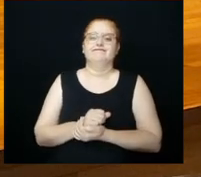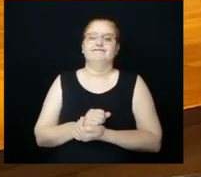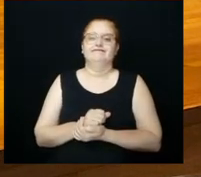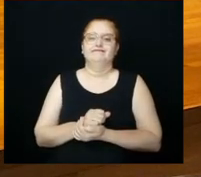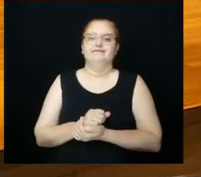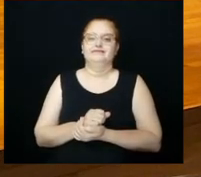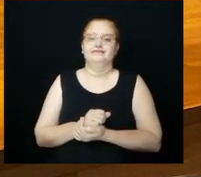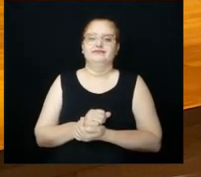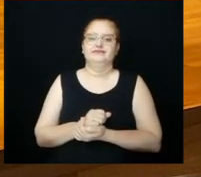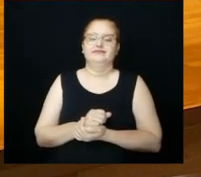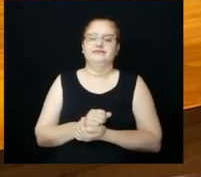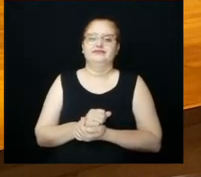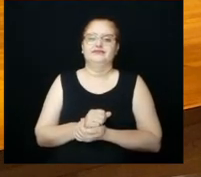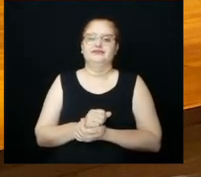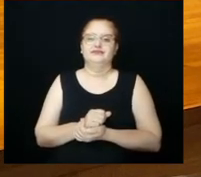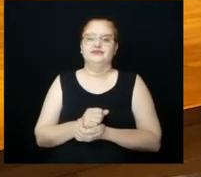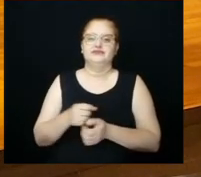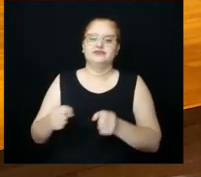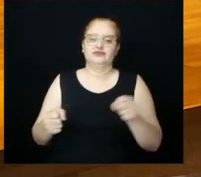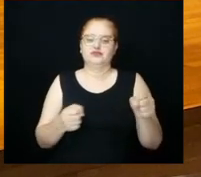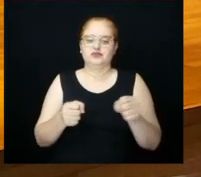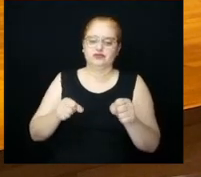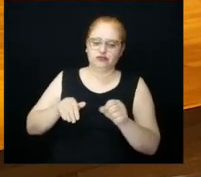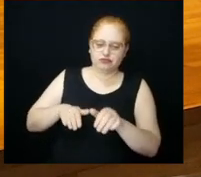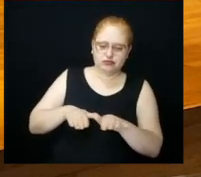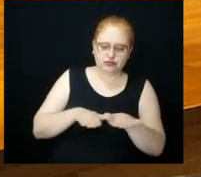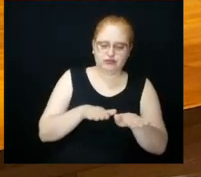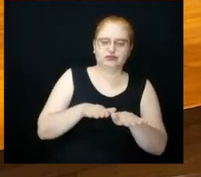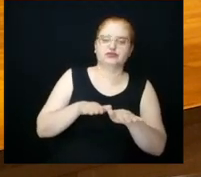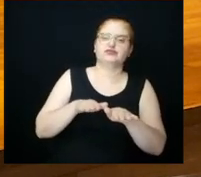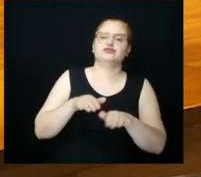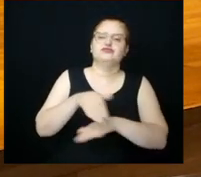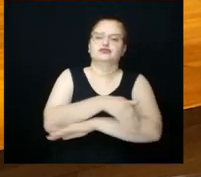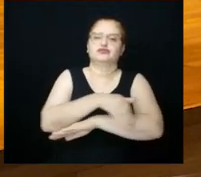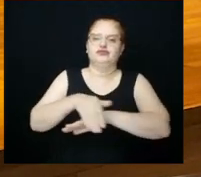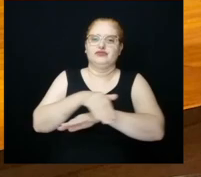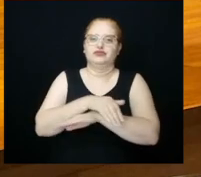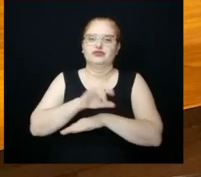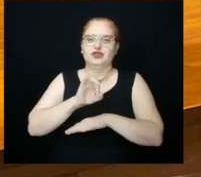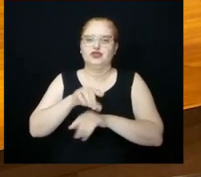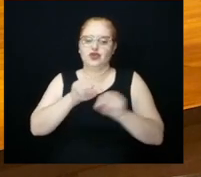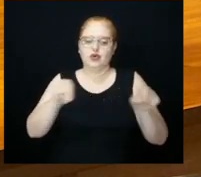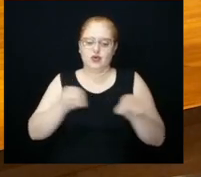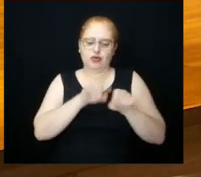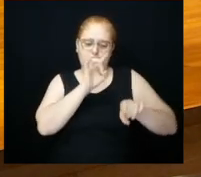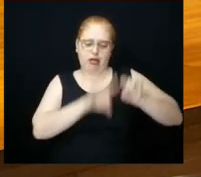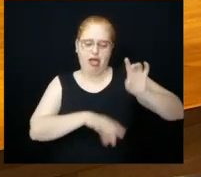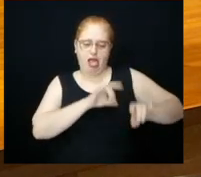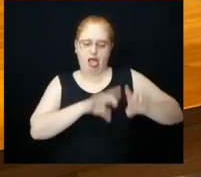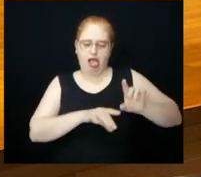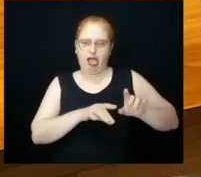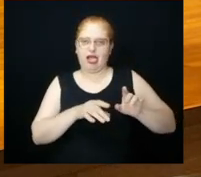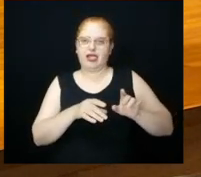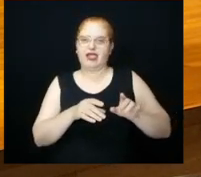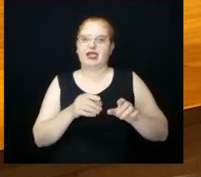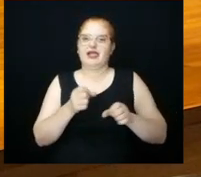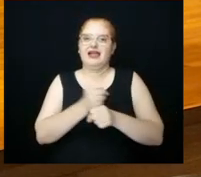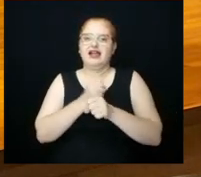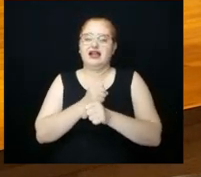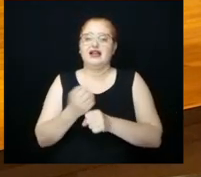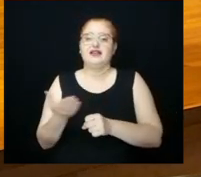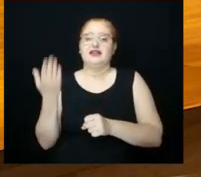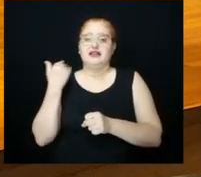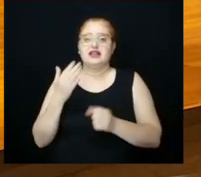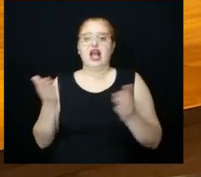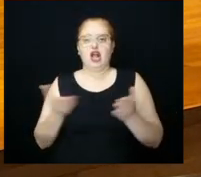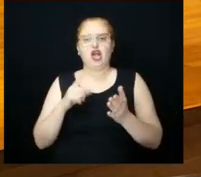Raniundo estacionou o carro numa rua em Leque, que só tinha terrenos baldios quando Efemelu se mudara. Mas agora tinha uma